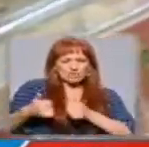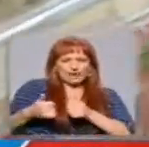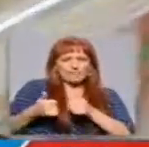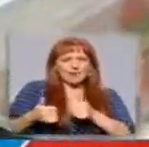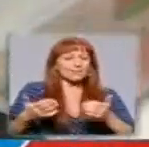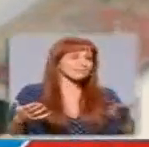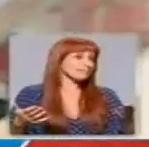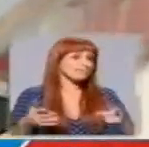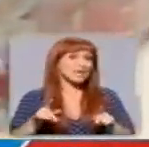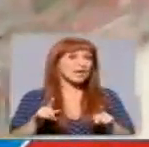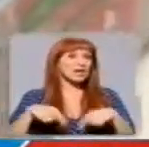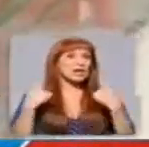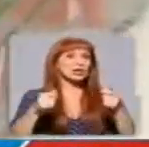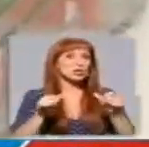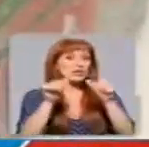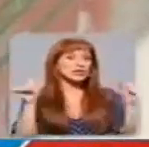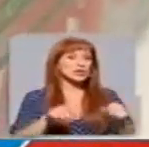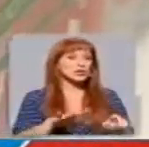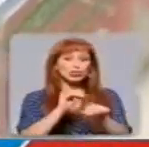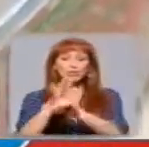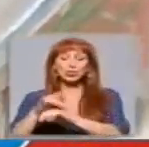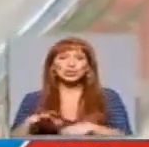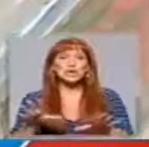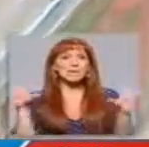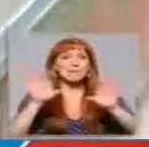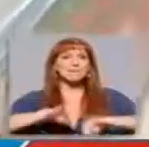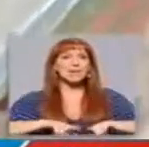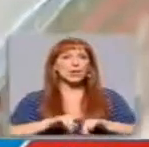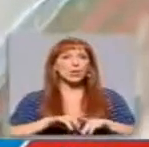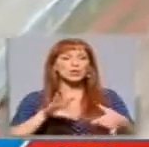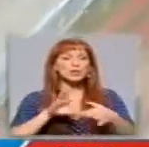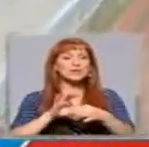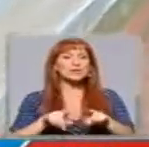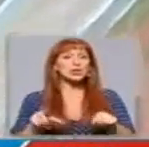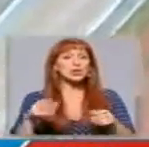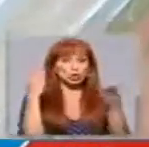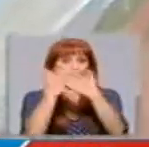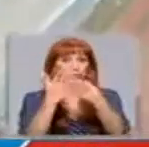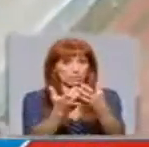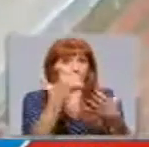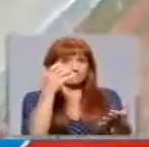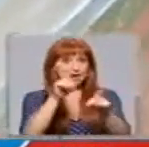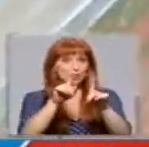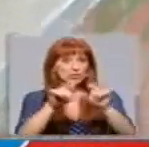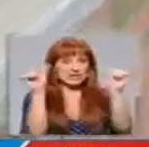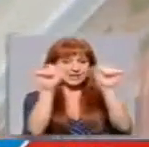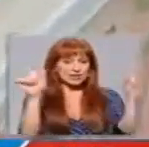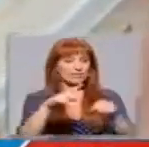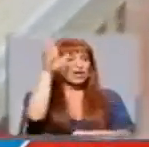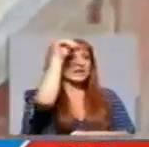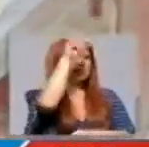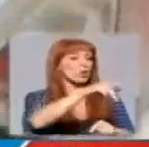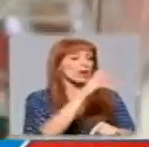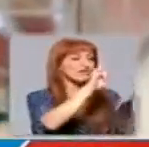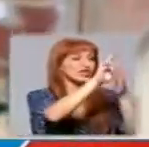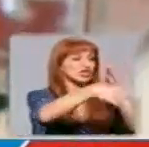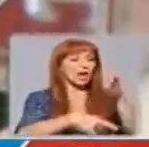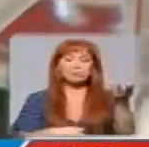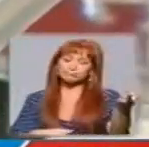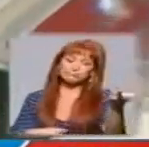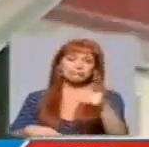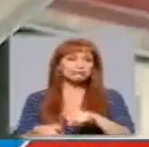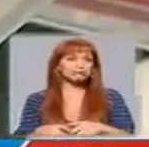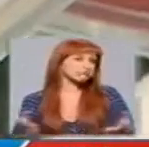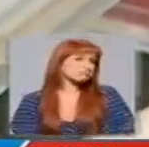e depois Nesse estilo mais que apertamos mais o nível também deles que eles novamente estudo mais sistemático animal vegetal